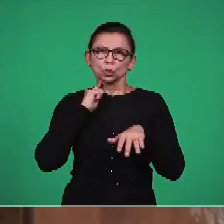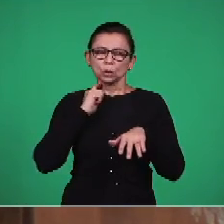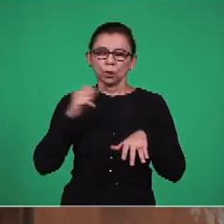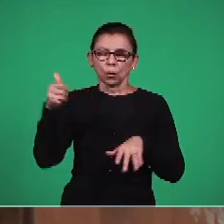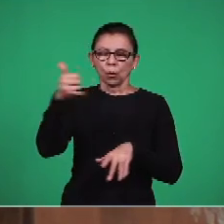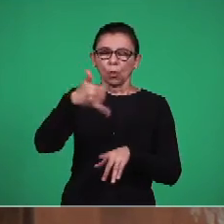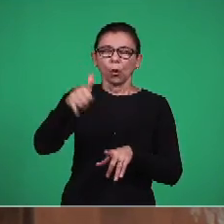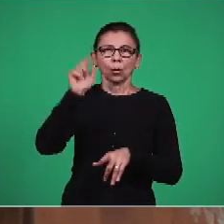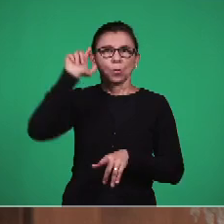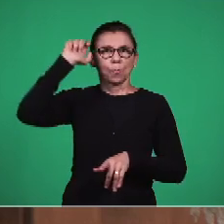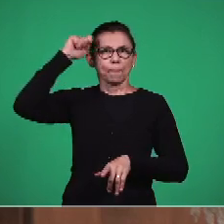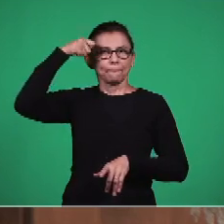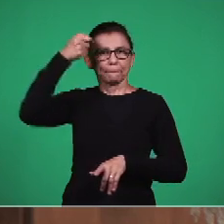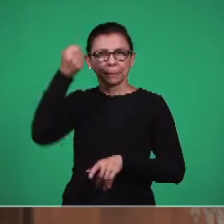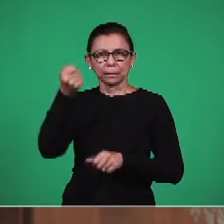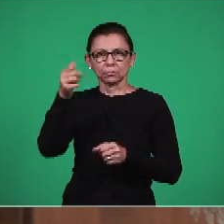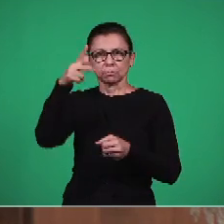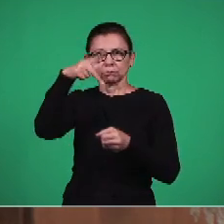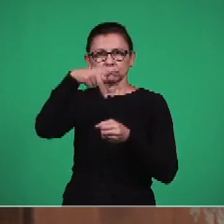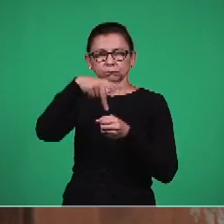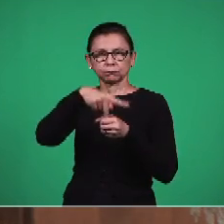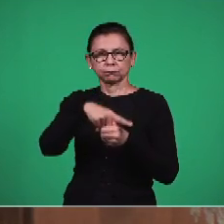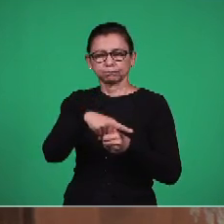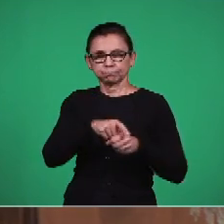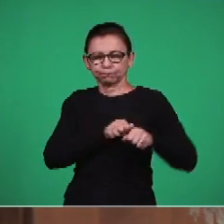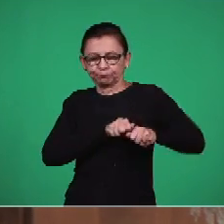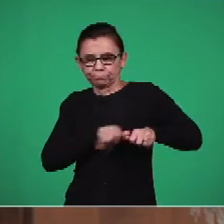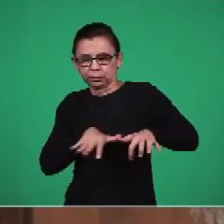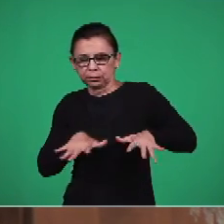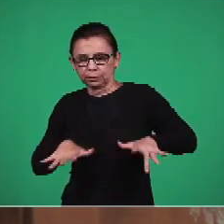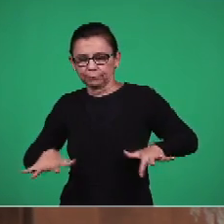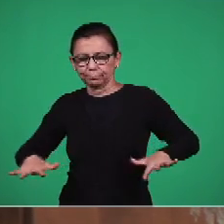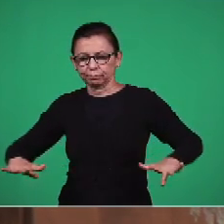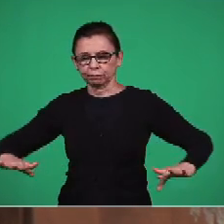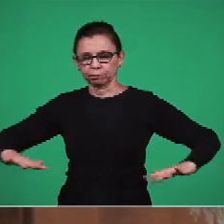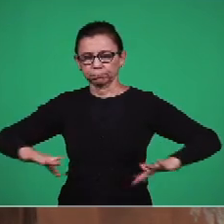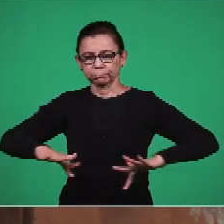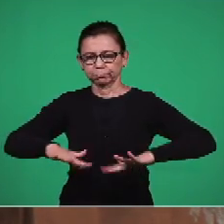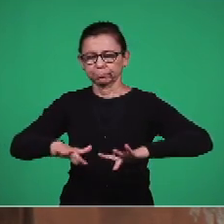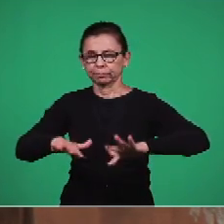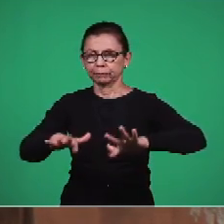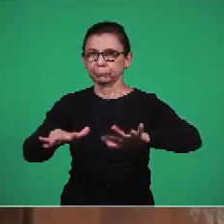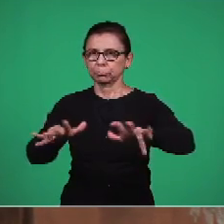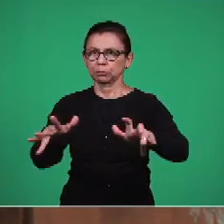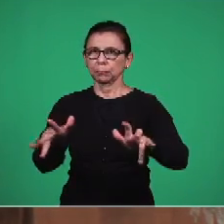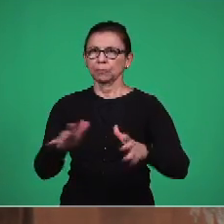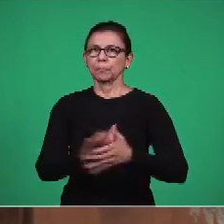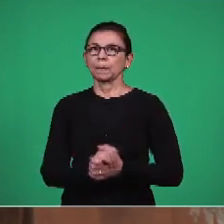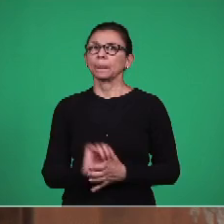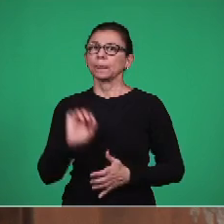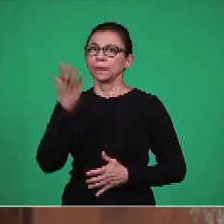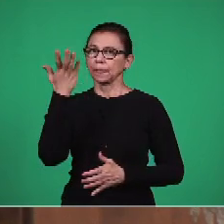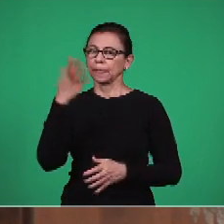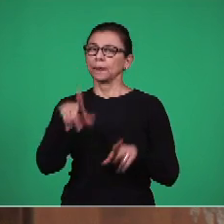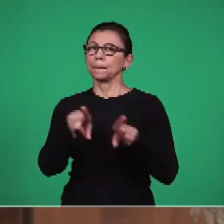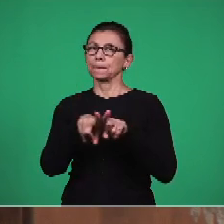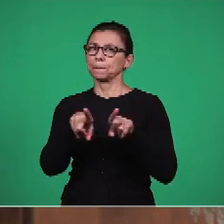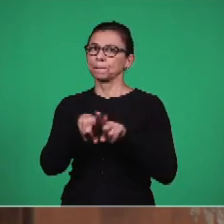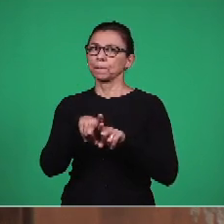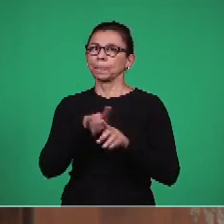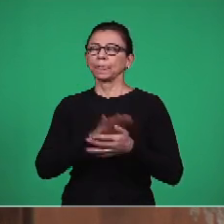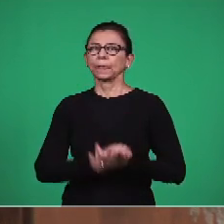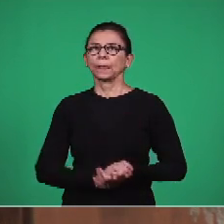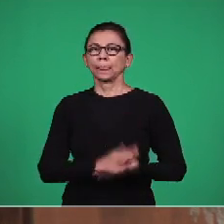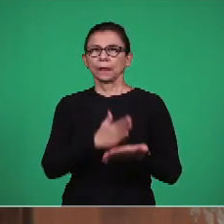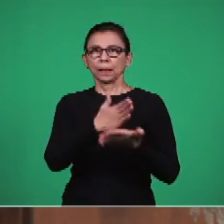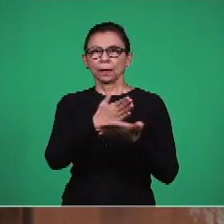nada. Isso não representa nada, mas é um sinal. Então, esse é um grande sinal. Agora, morreu a terça parte das